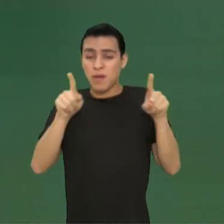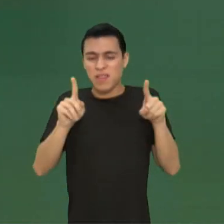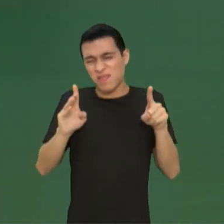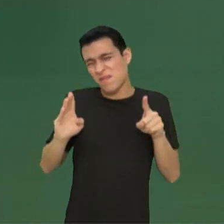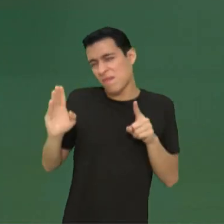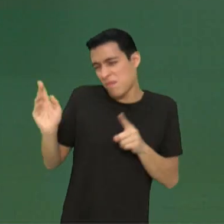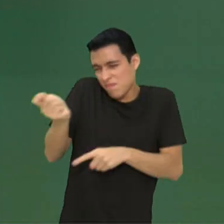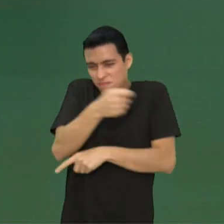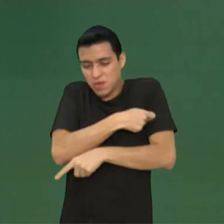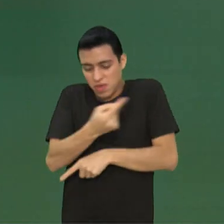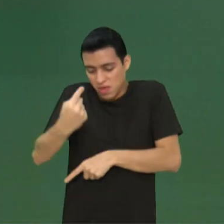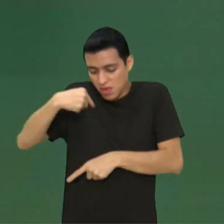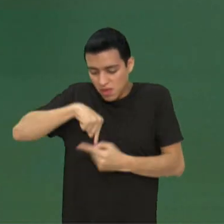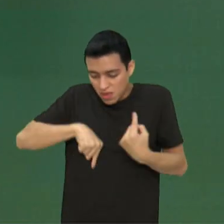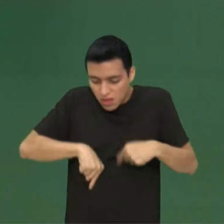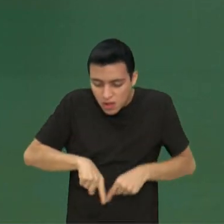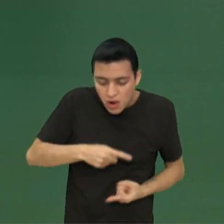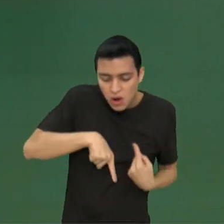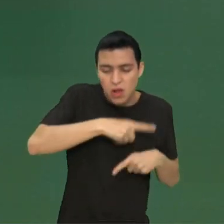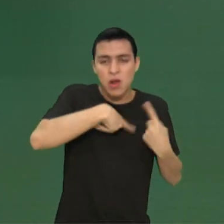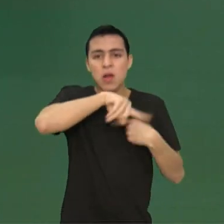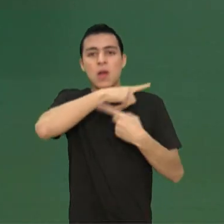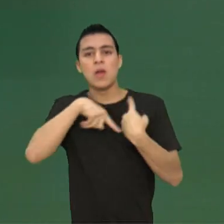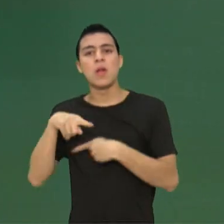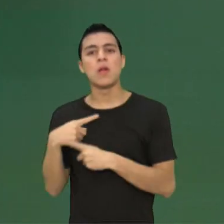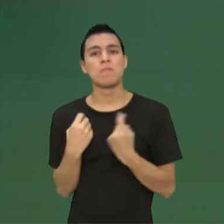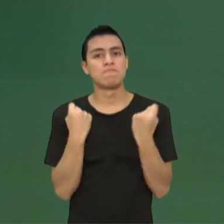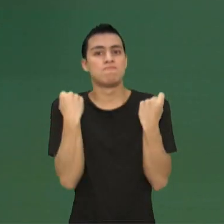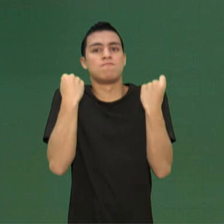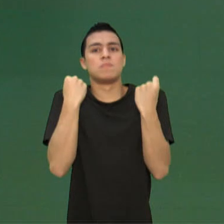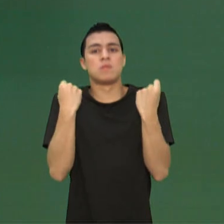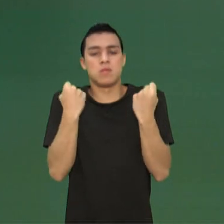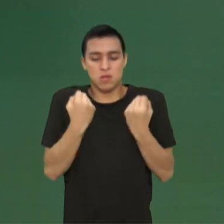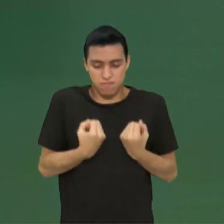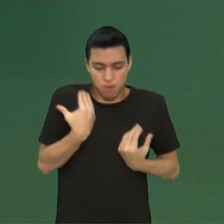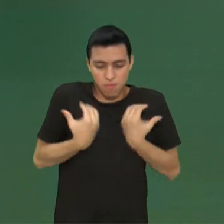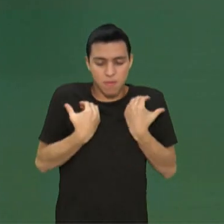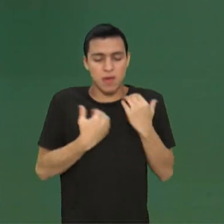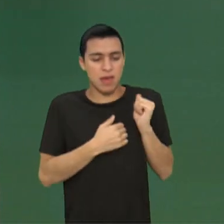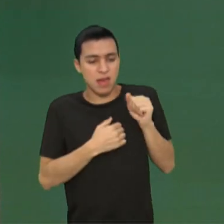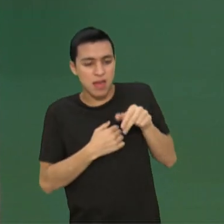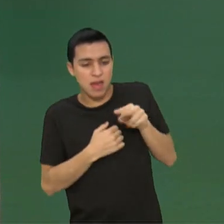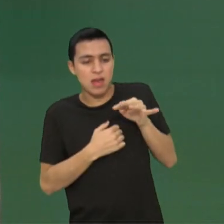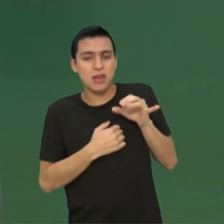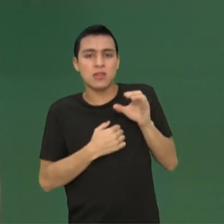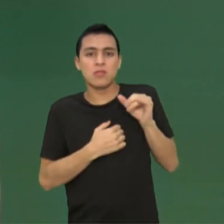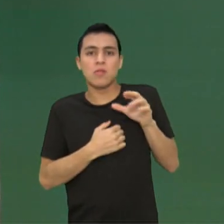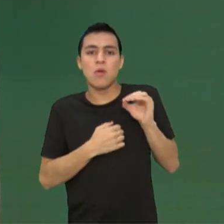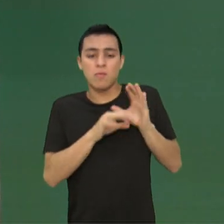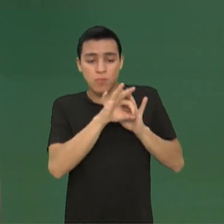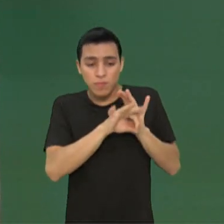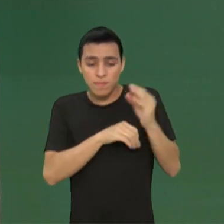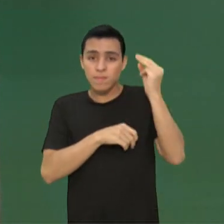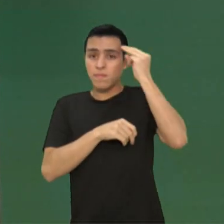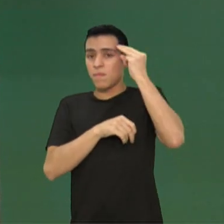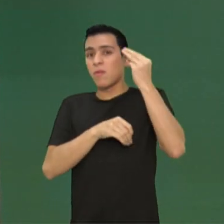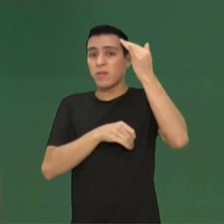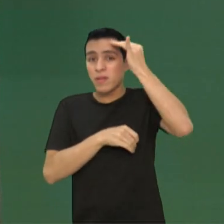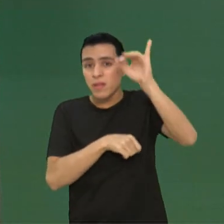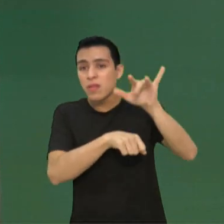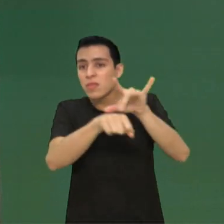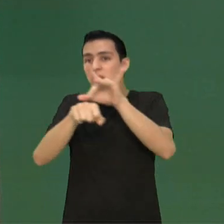Você introduz no corpo da pessoa antígenos para que haja uma produção de anticorpo, gere células de memória e prevenção às